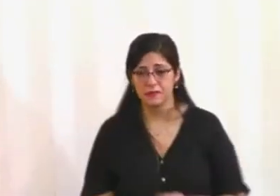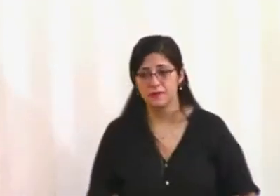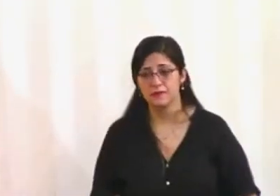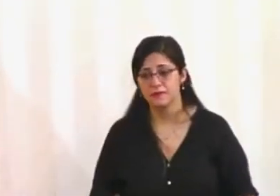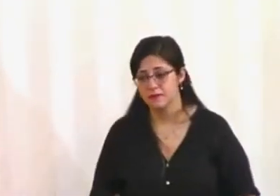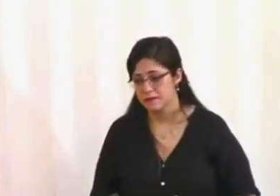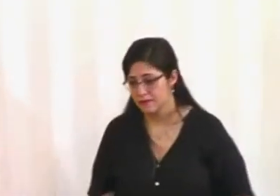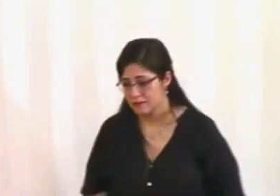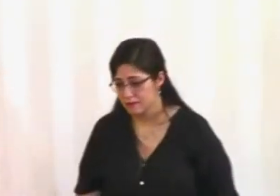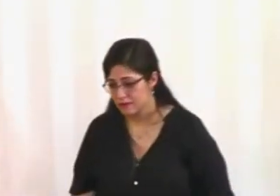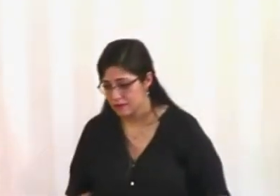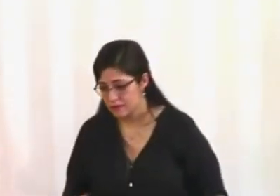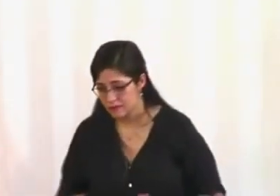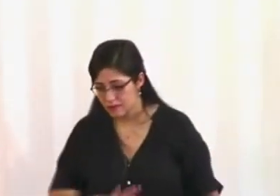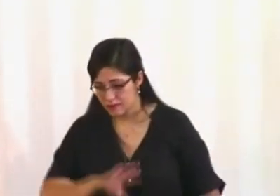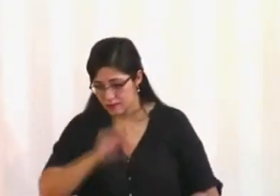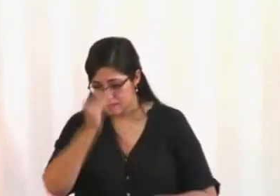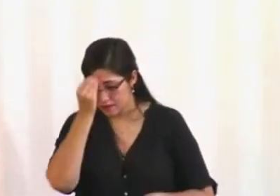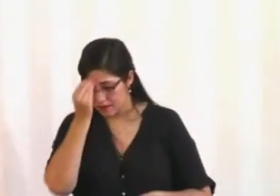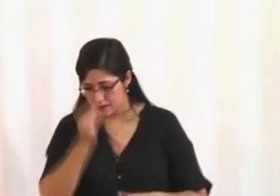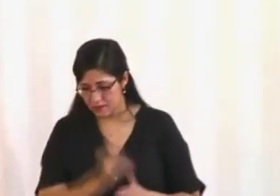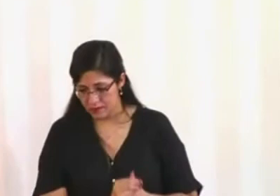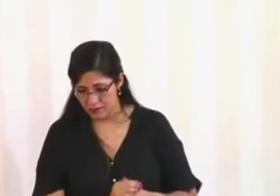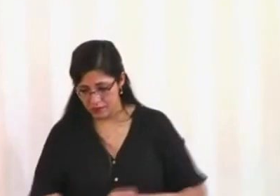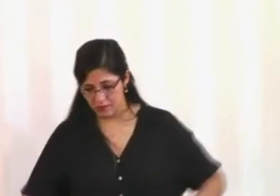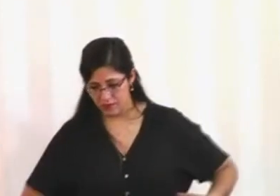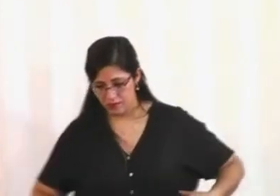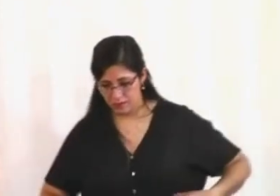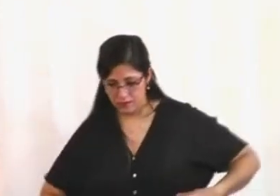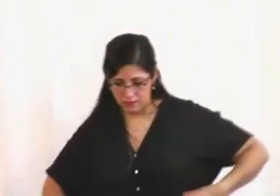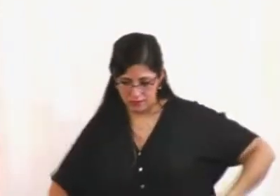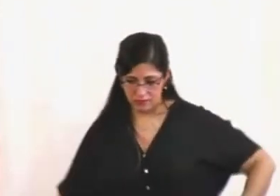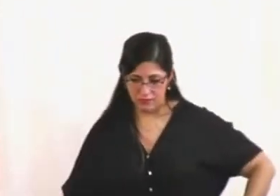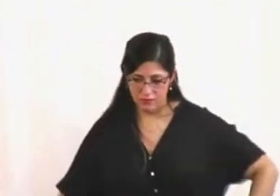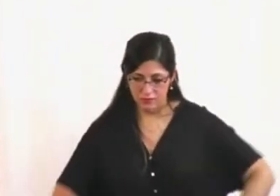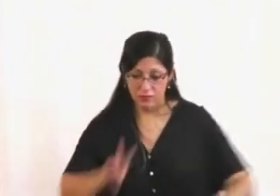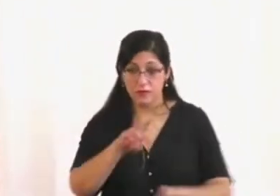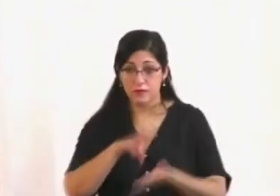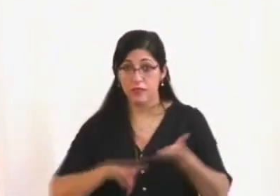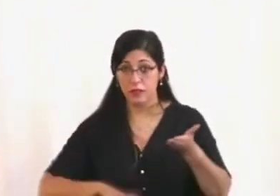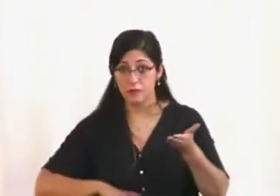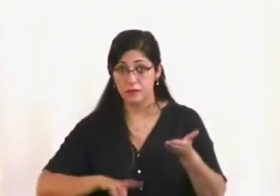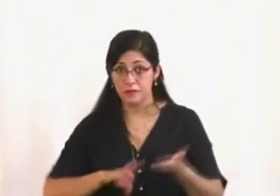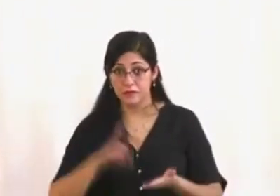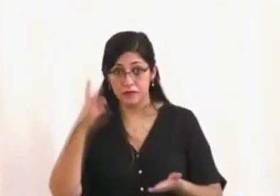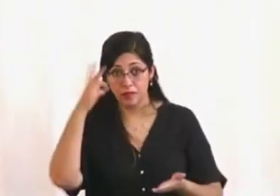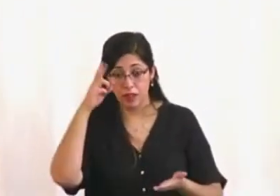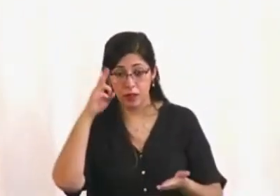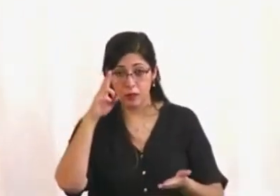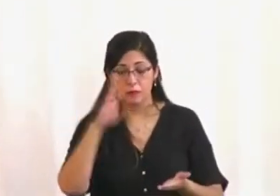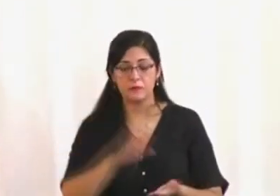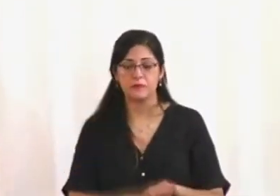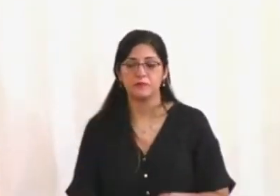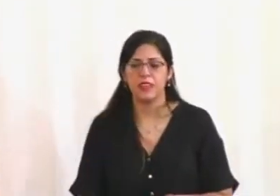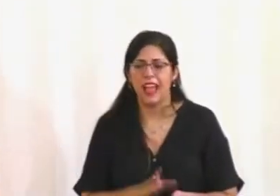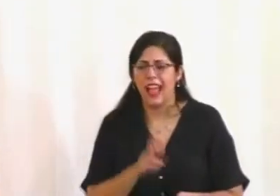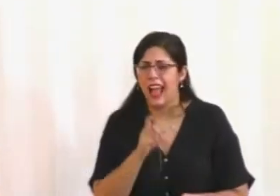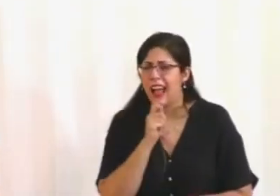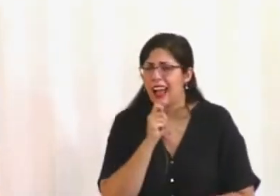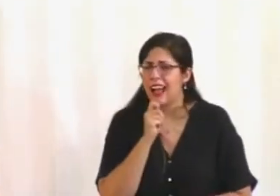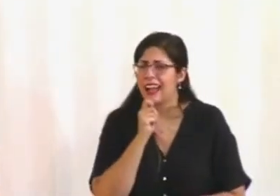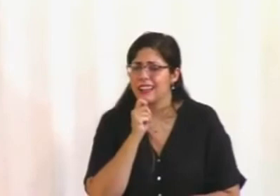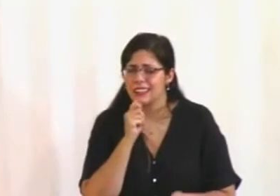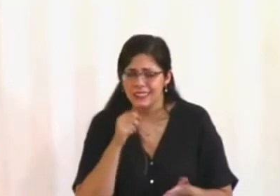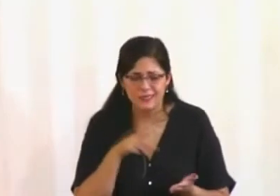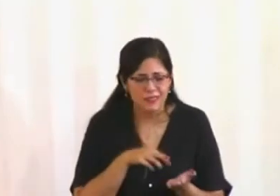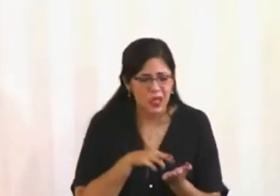mas vamos lembrar mais uma vez das palavras do nosso Senhor, que falou pela boca de Davi. Ainda que eu ande pelo vale